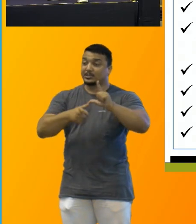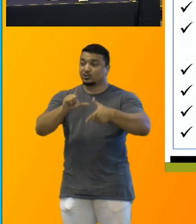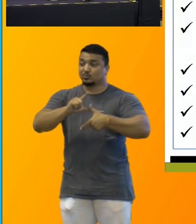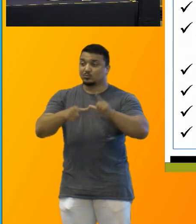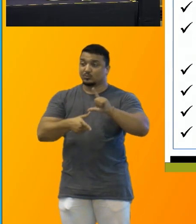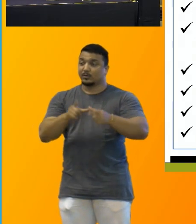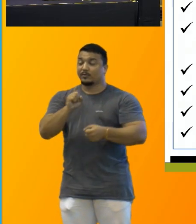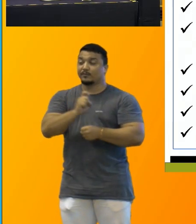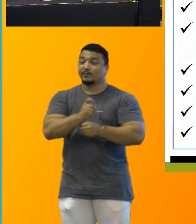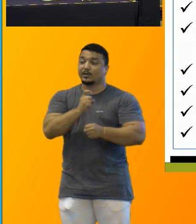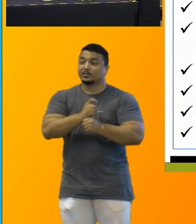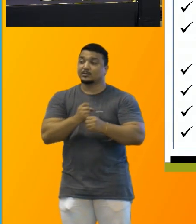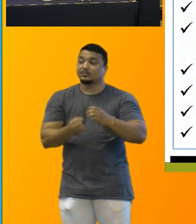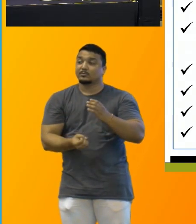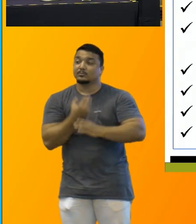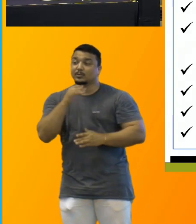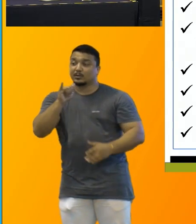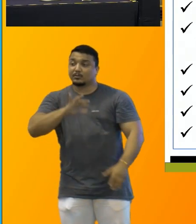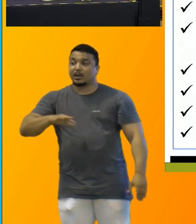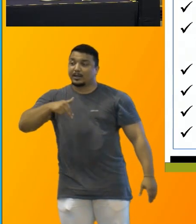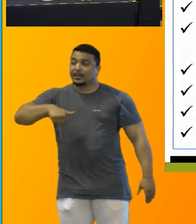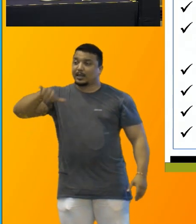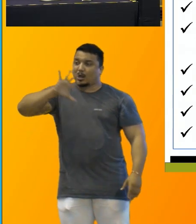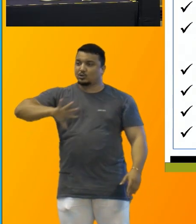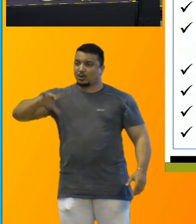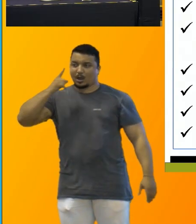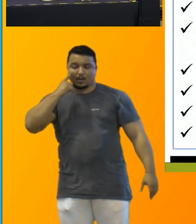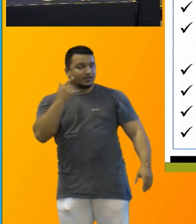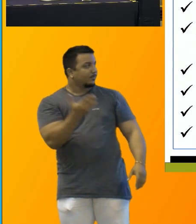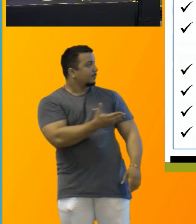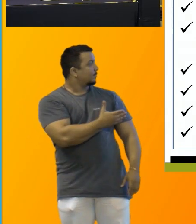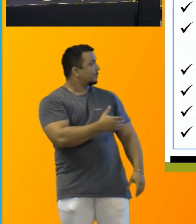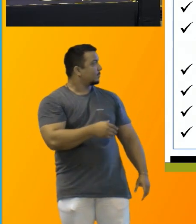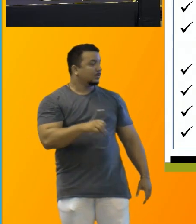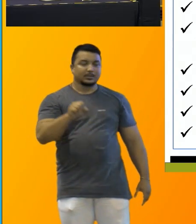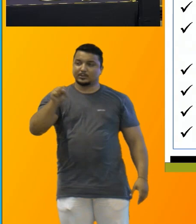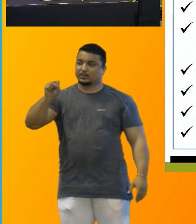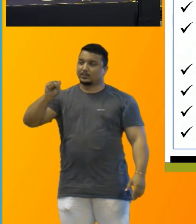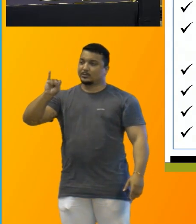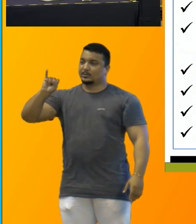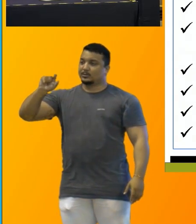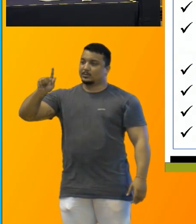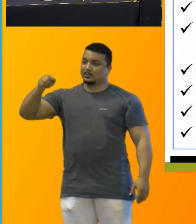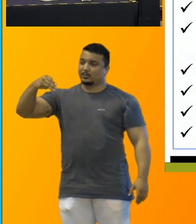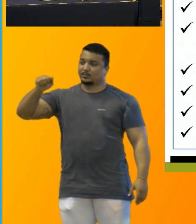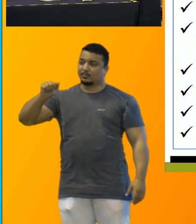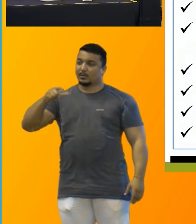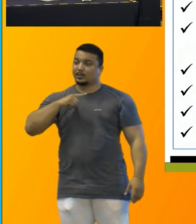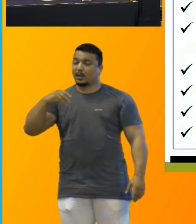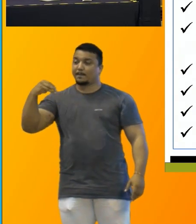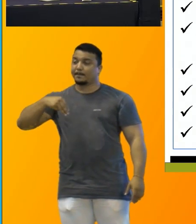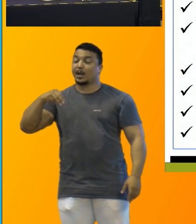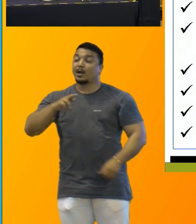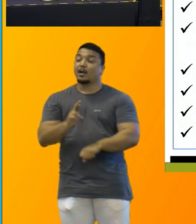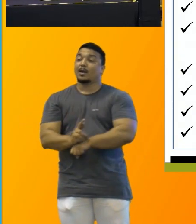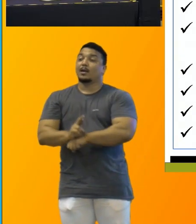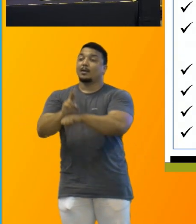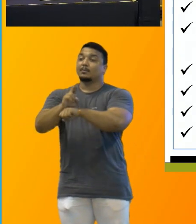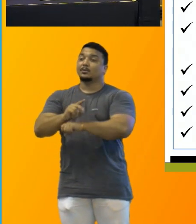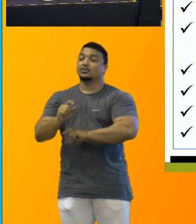foram criados símbolos nacionais para isso. O sigma, que na matemática representa o